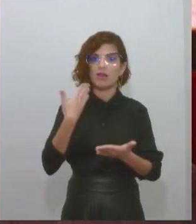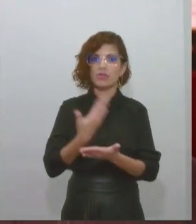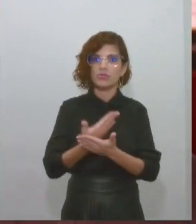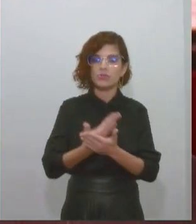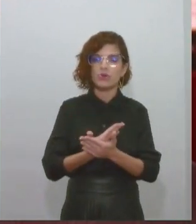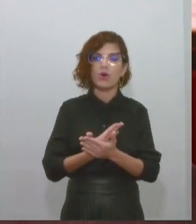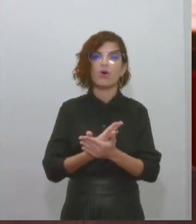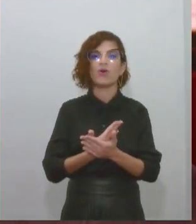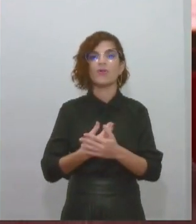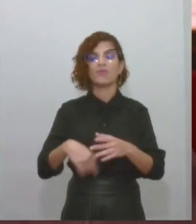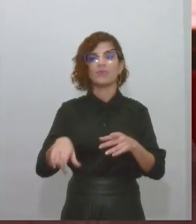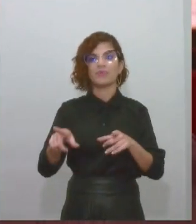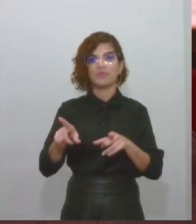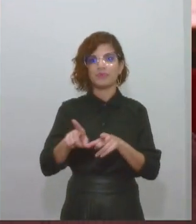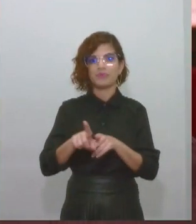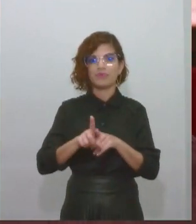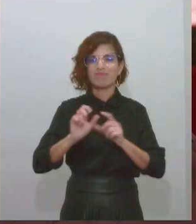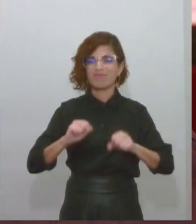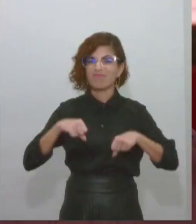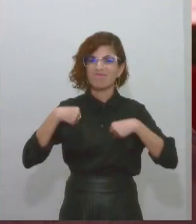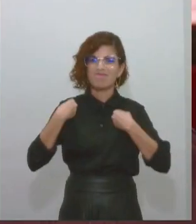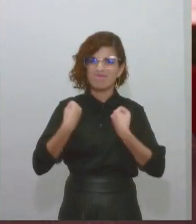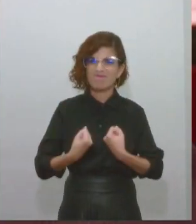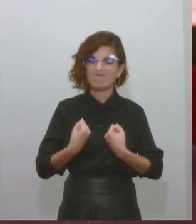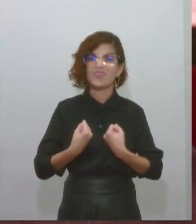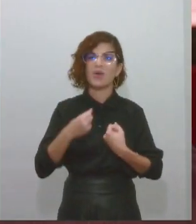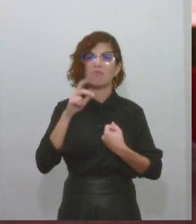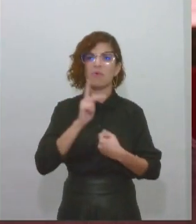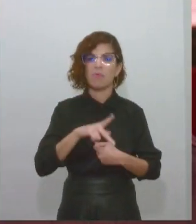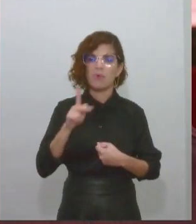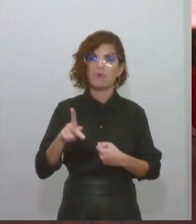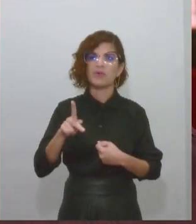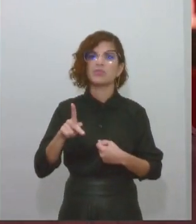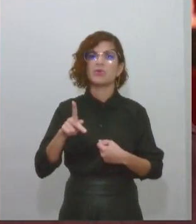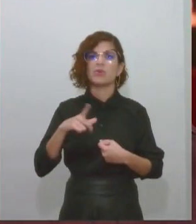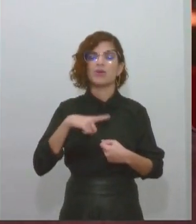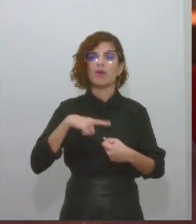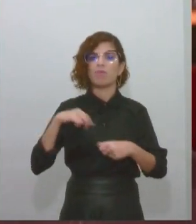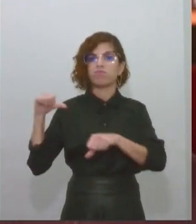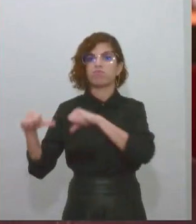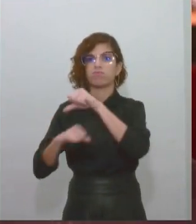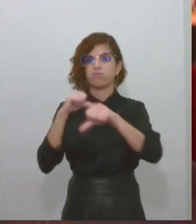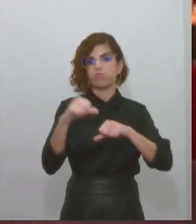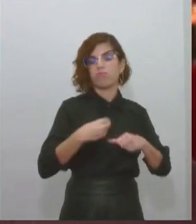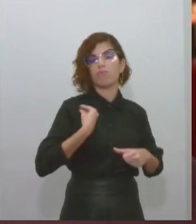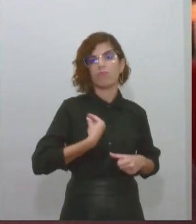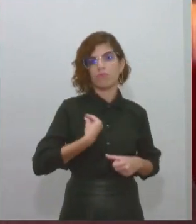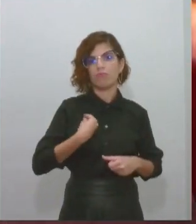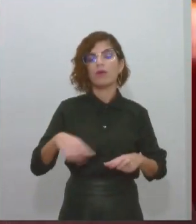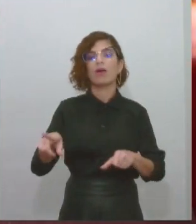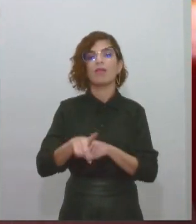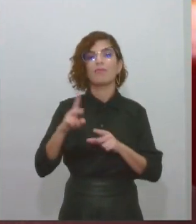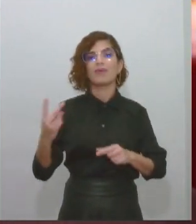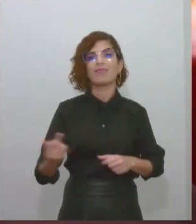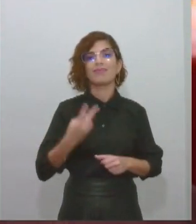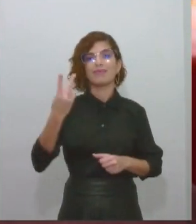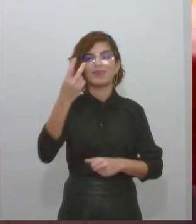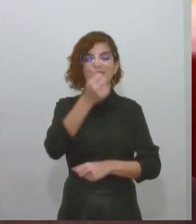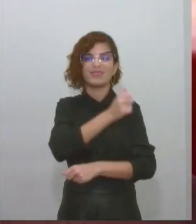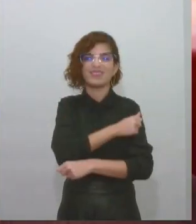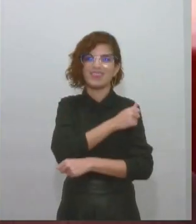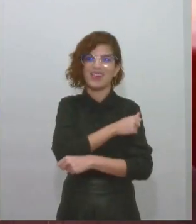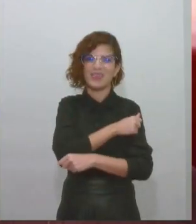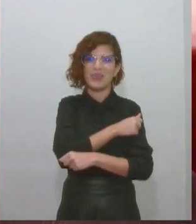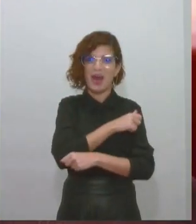nosso esforço como professor em transformar a vida e valoriza nossos alunos, que sem eles nós não estaríamos aqui. Eles que